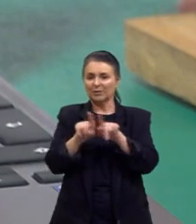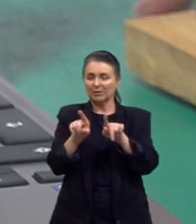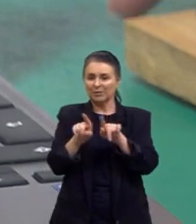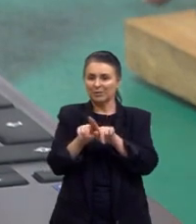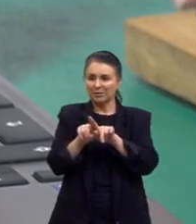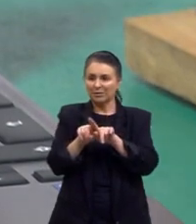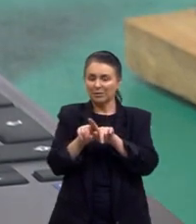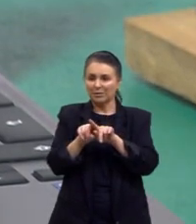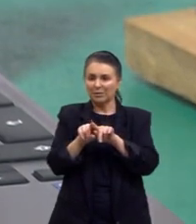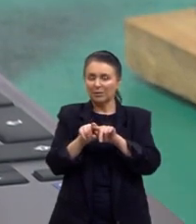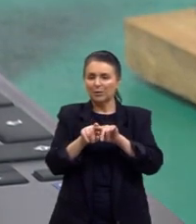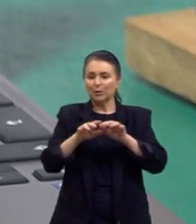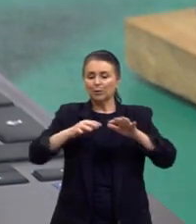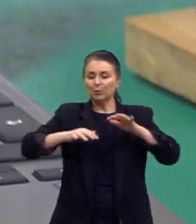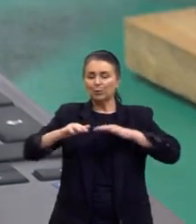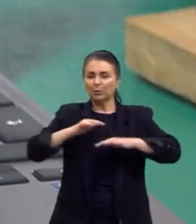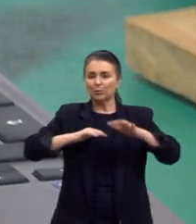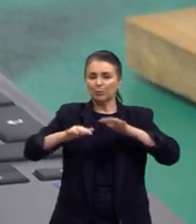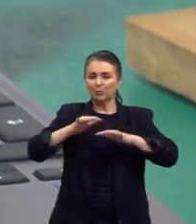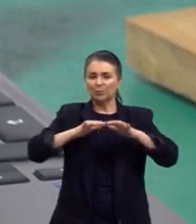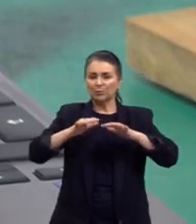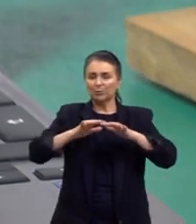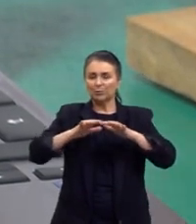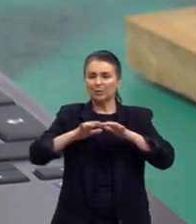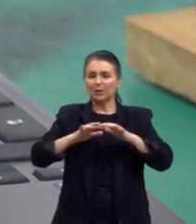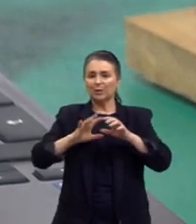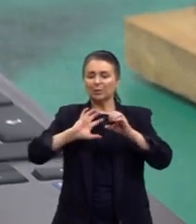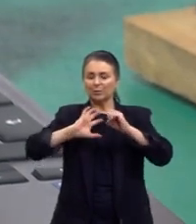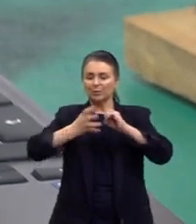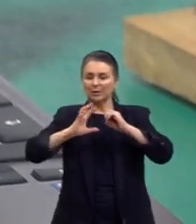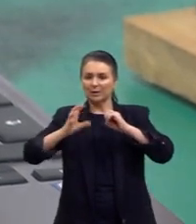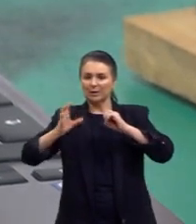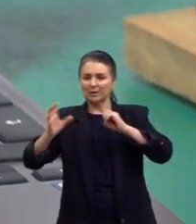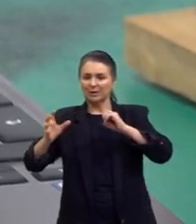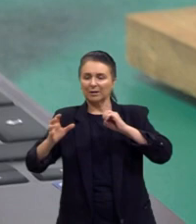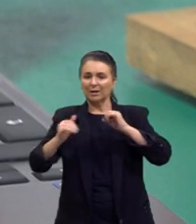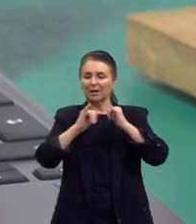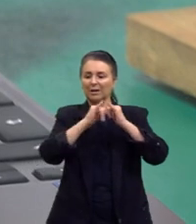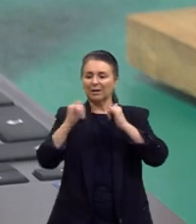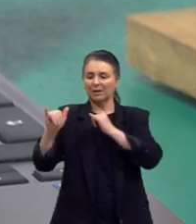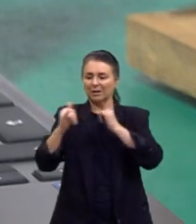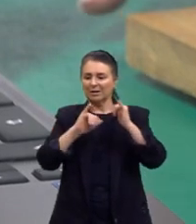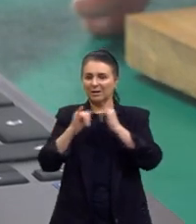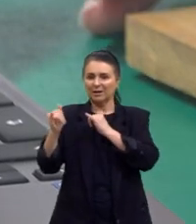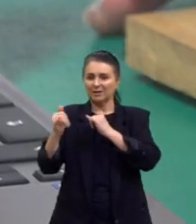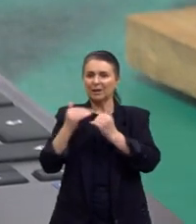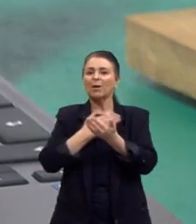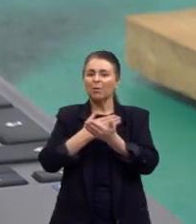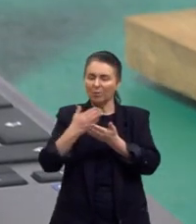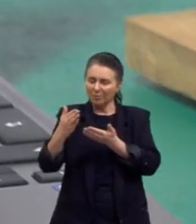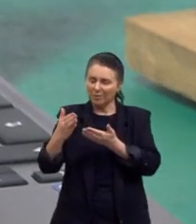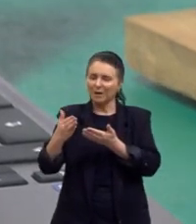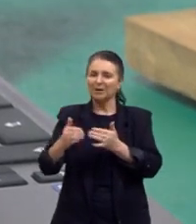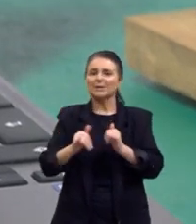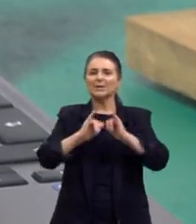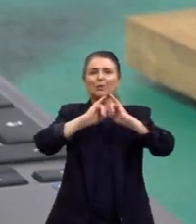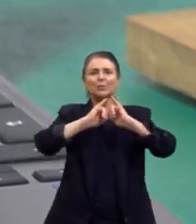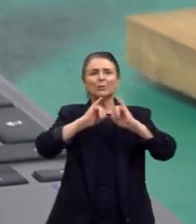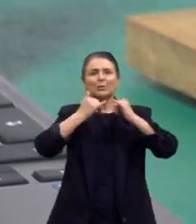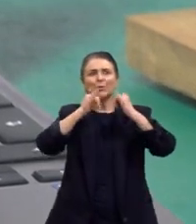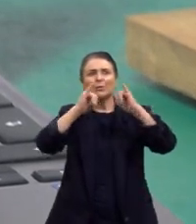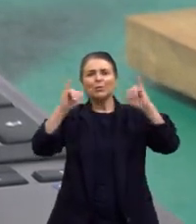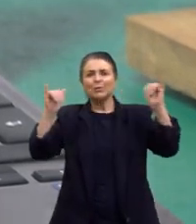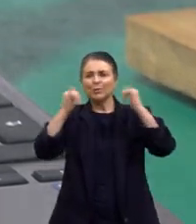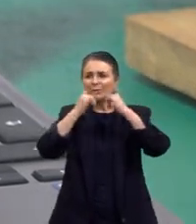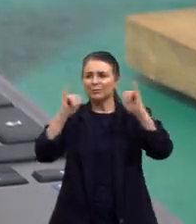também a questão ali do movimento das cargas elétricas, a gente consegue gerar o quê? Eletricidade. Vejam que o ímã ele está